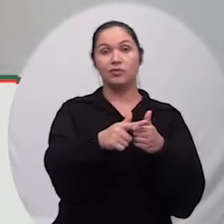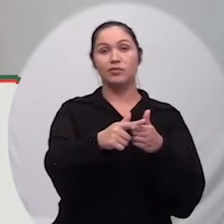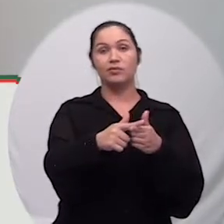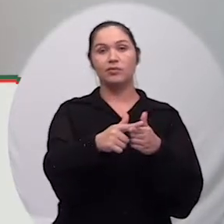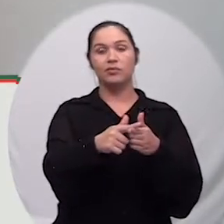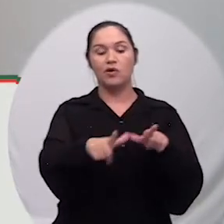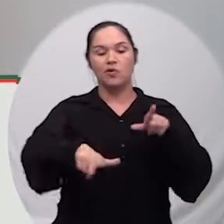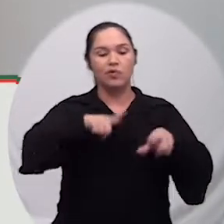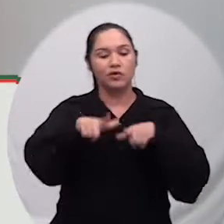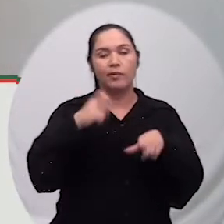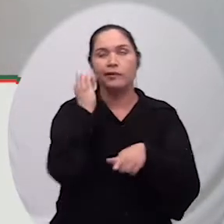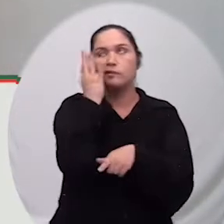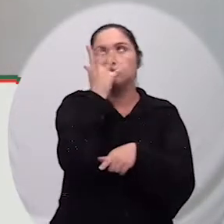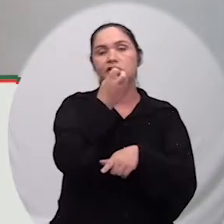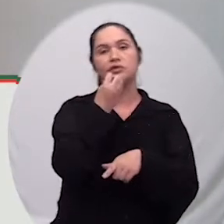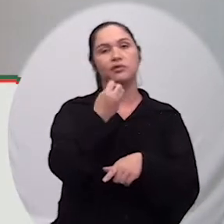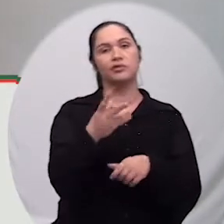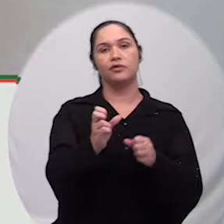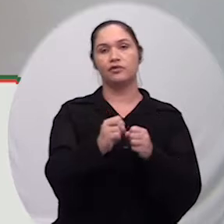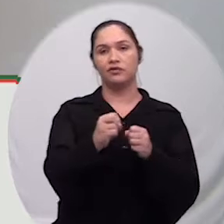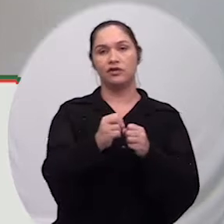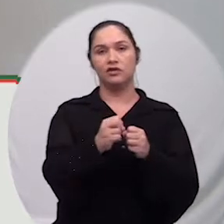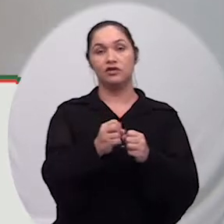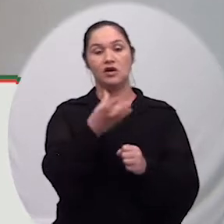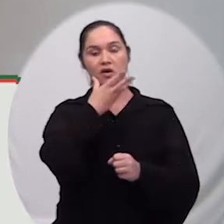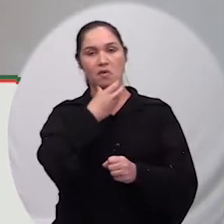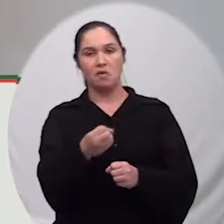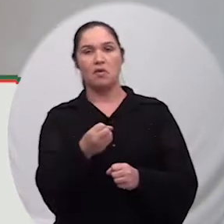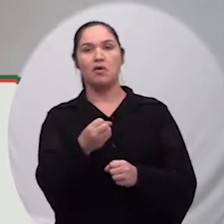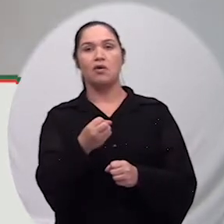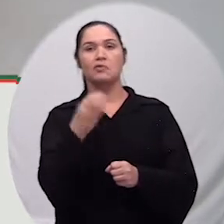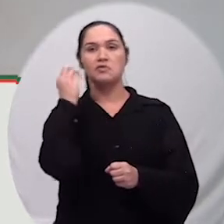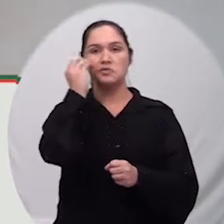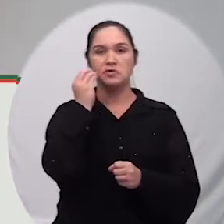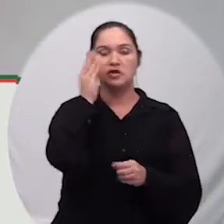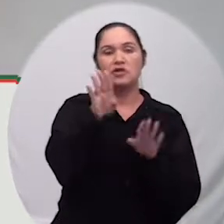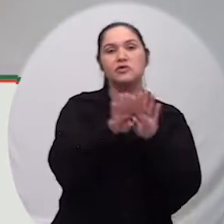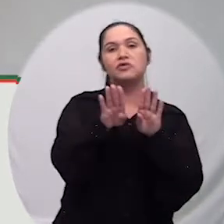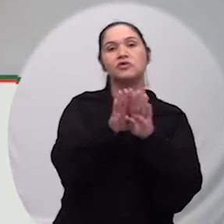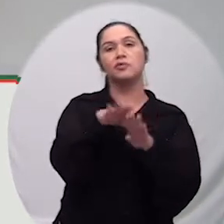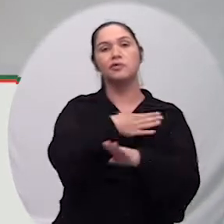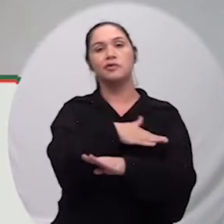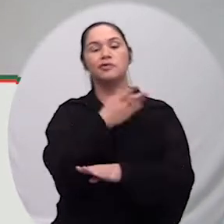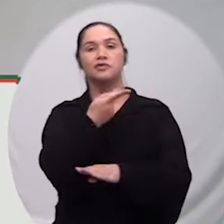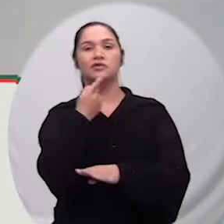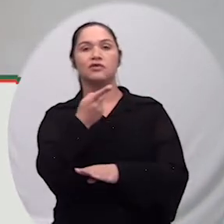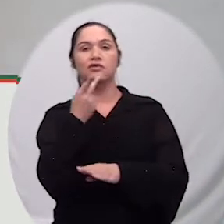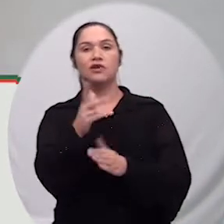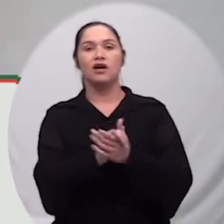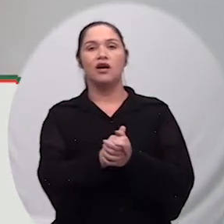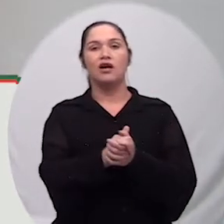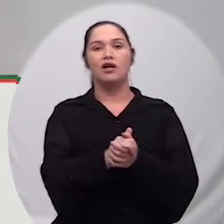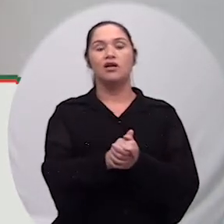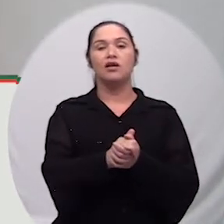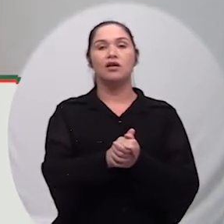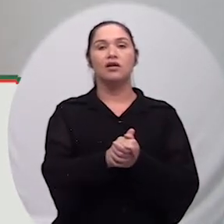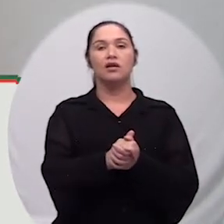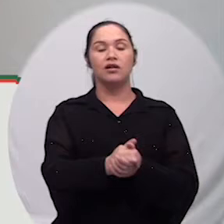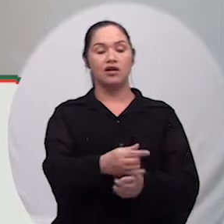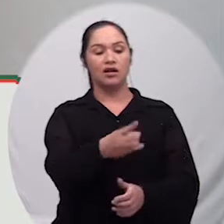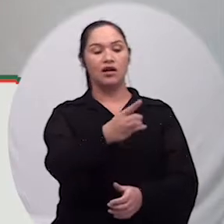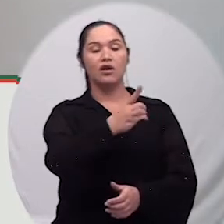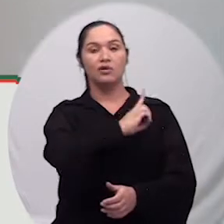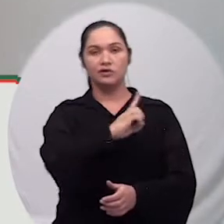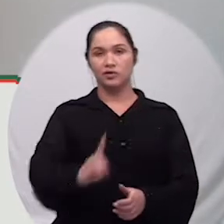faz um magnífico trabalho, um homem muito experiente. Parabenizo a atuação do governador Eduardo Moreira, também do